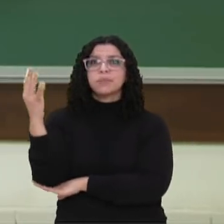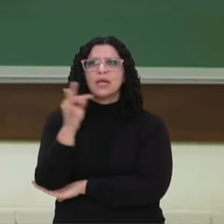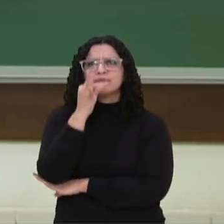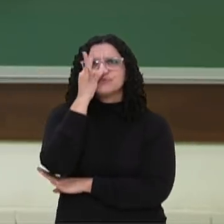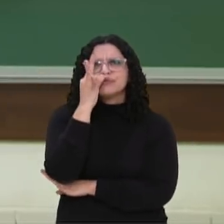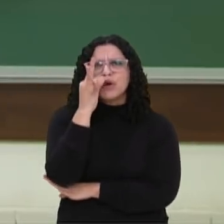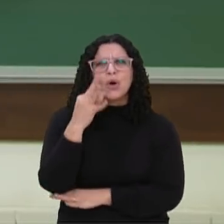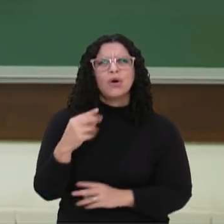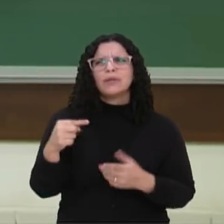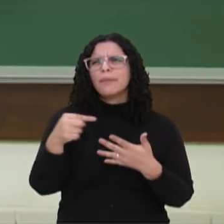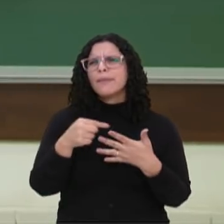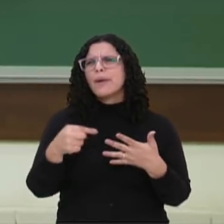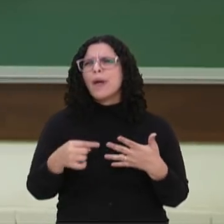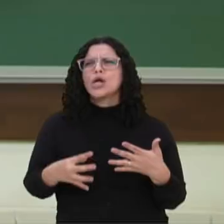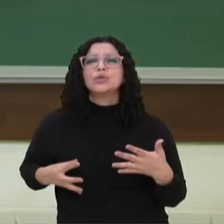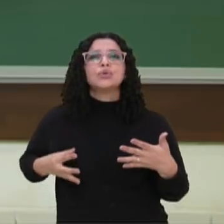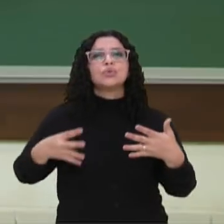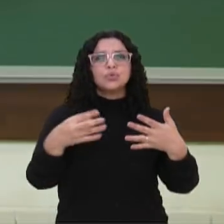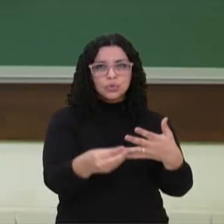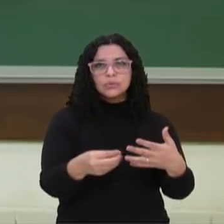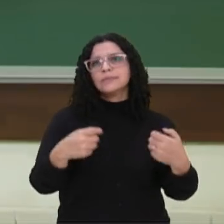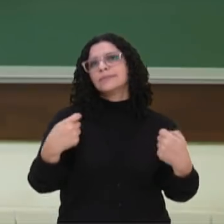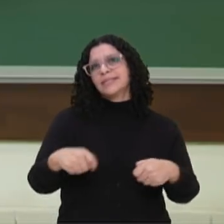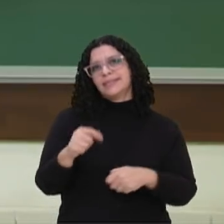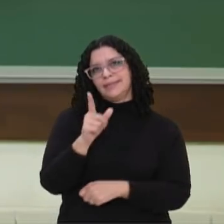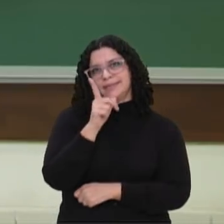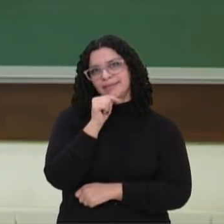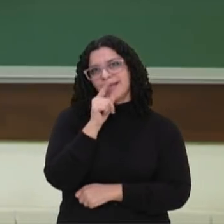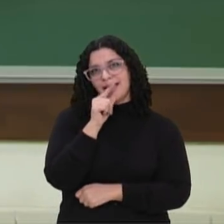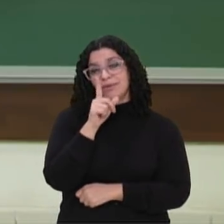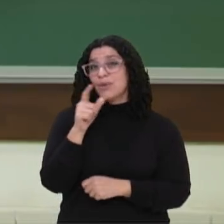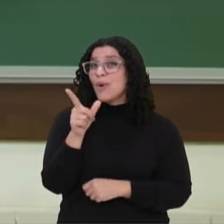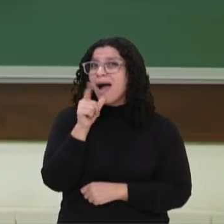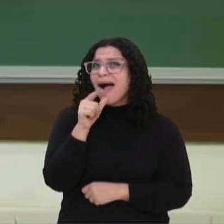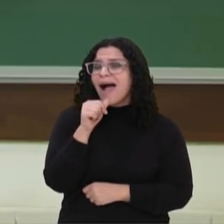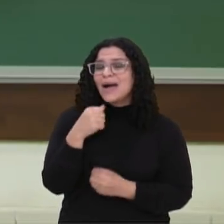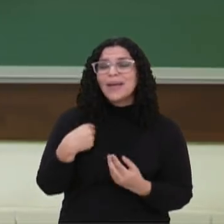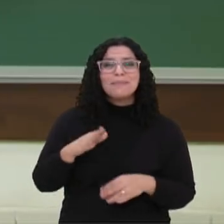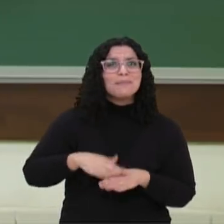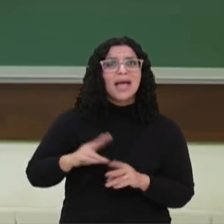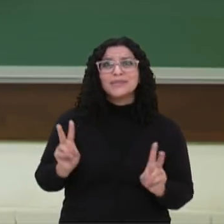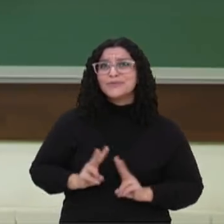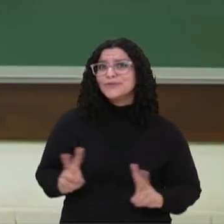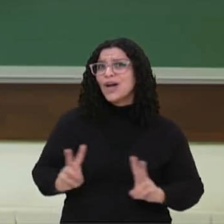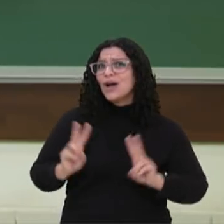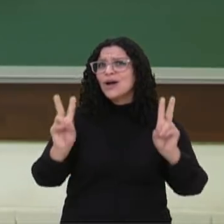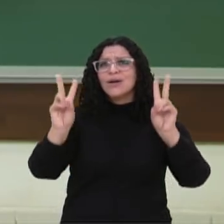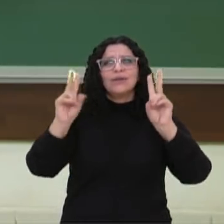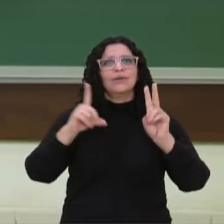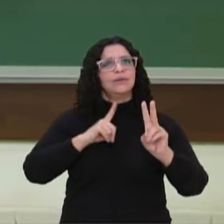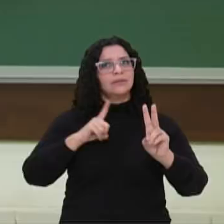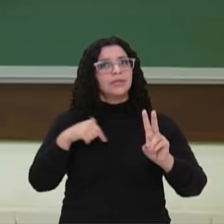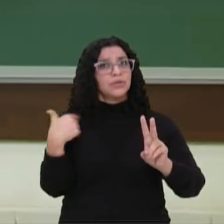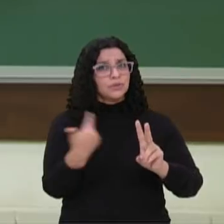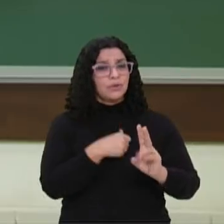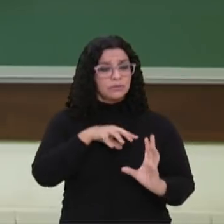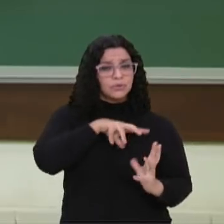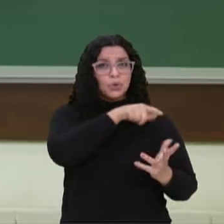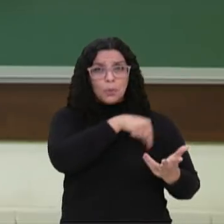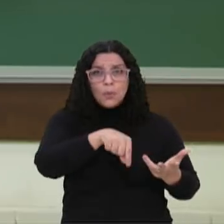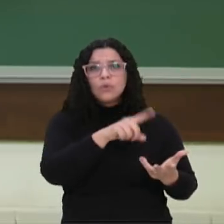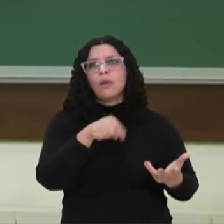vegetação. Então a água é o nosso bem assim mais valioso que nós temos no